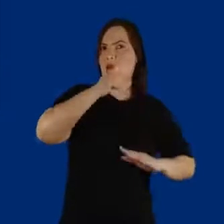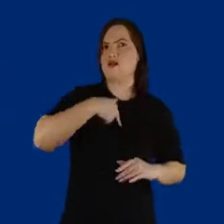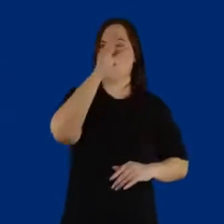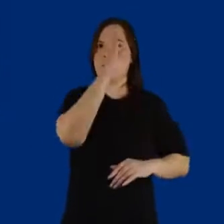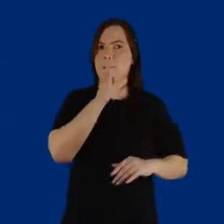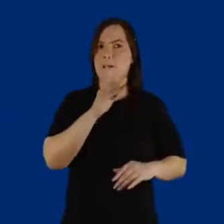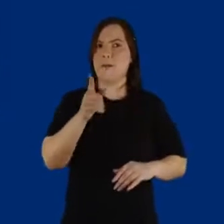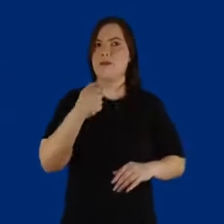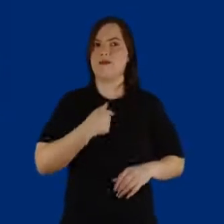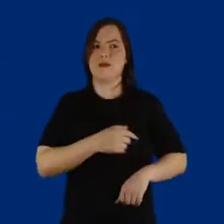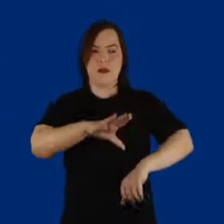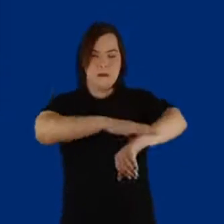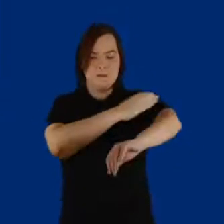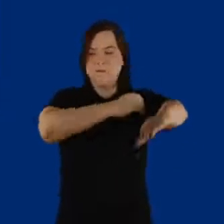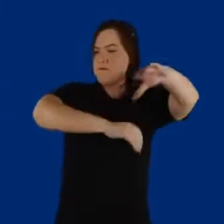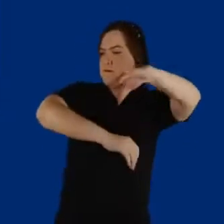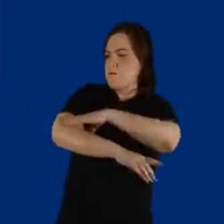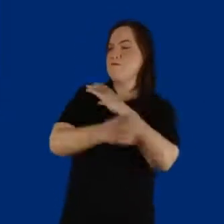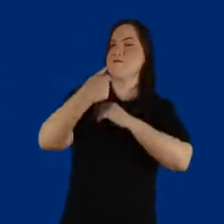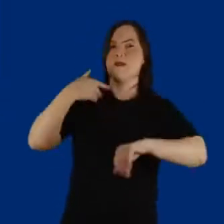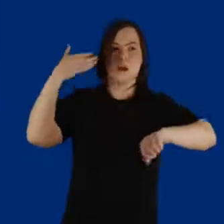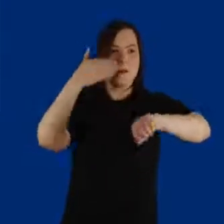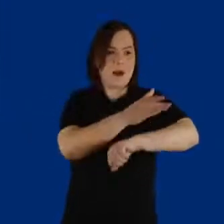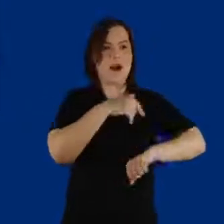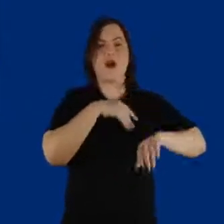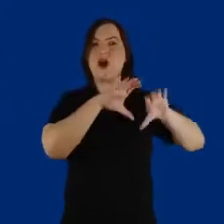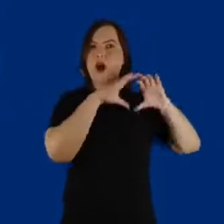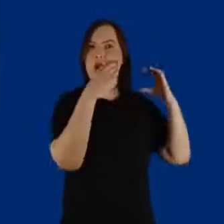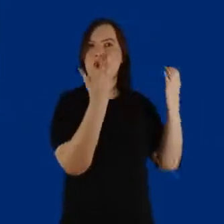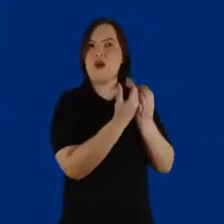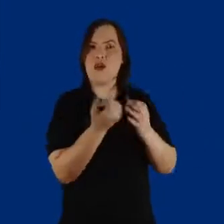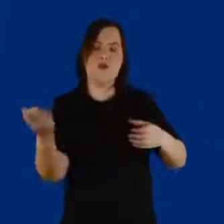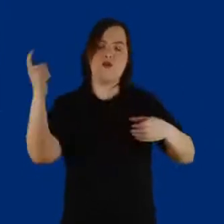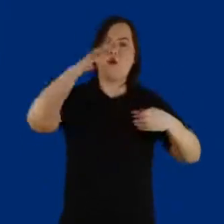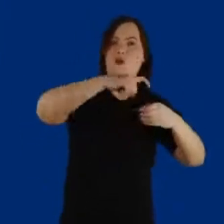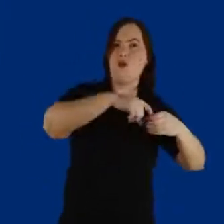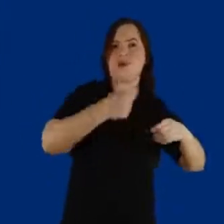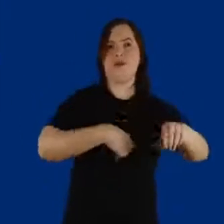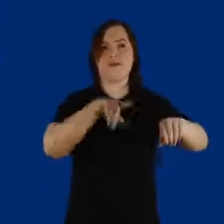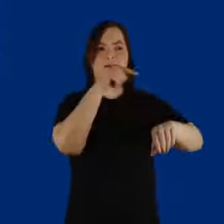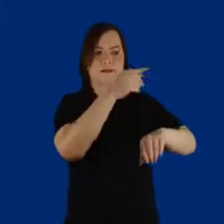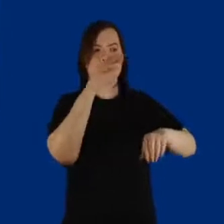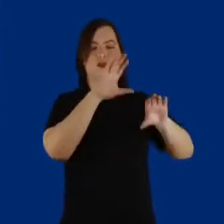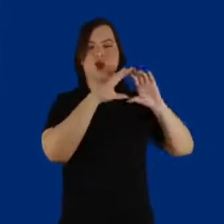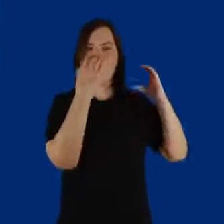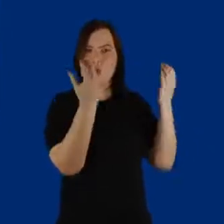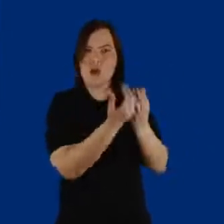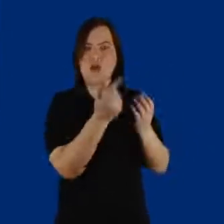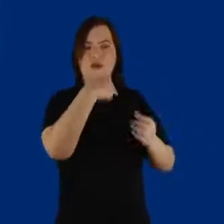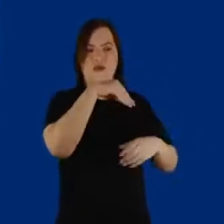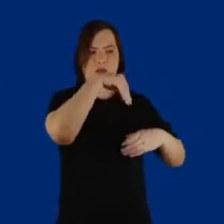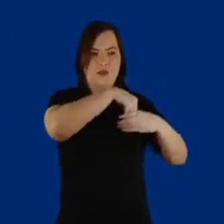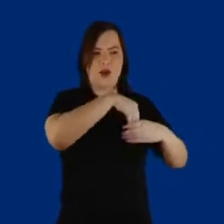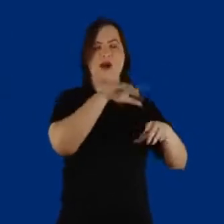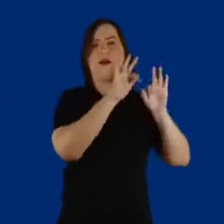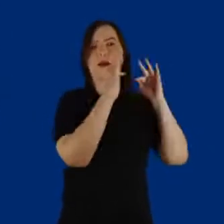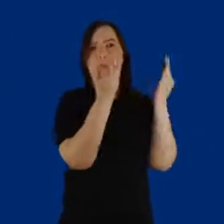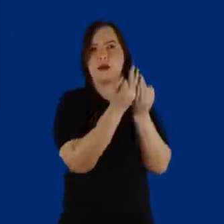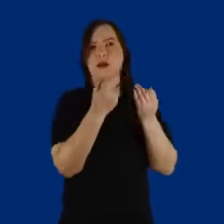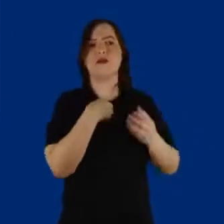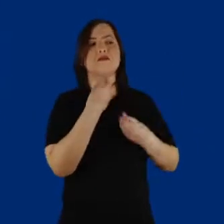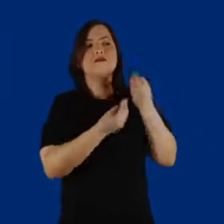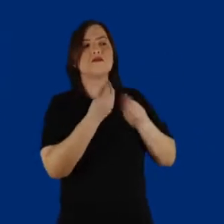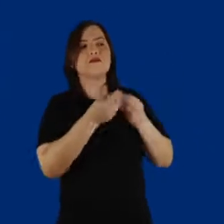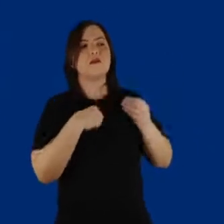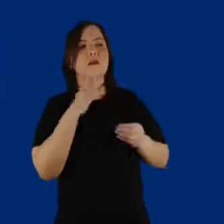é meter a mão na massa, entrar para a comunidade, reentrar para a comunidade, né? Reentrar para dentro da família de uma forma mais